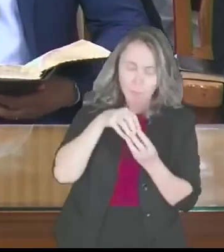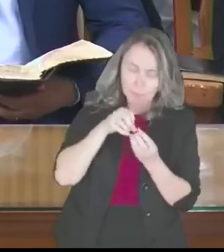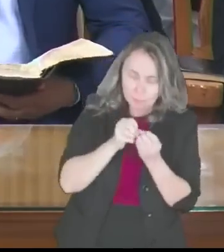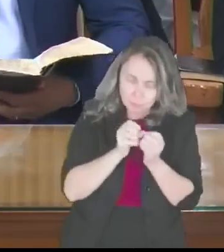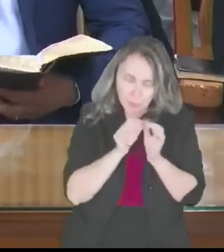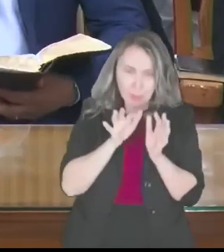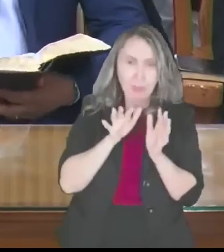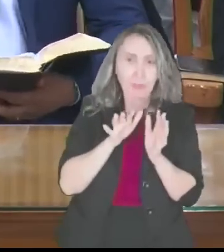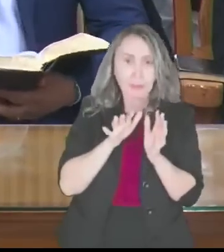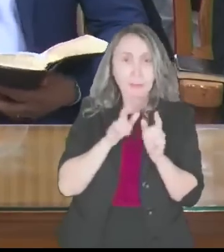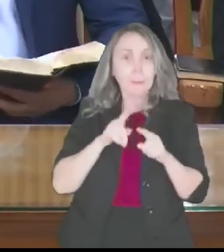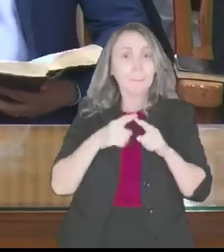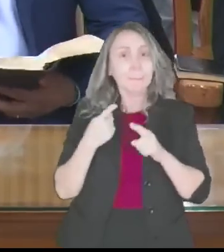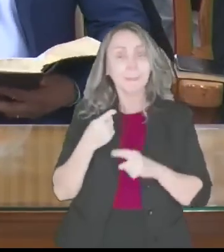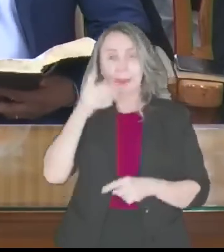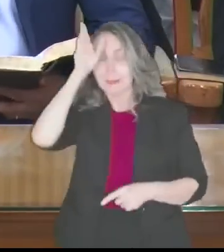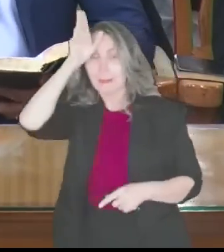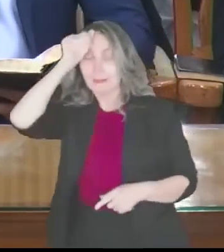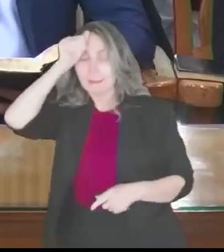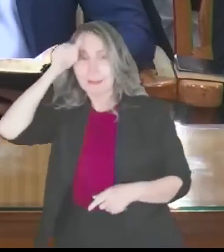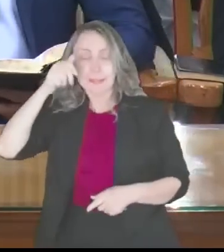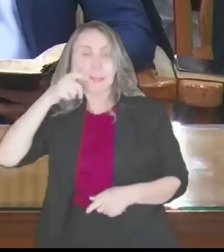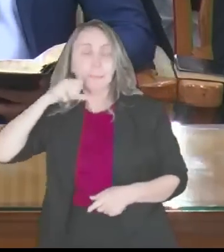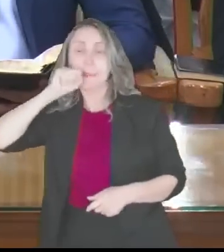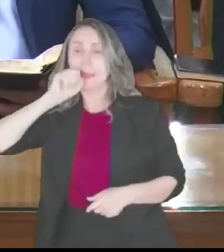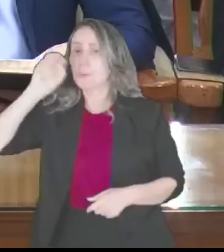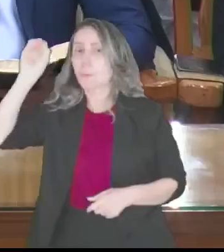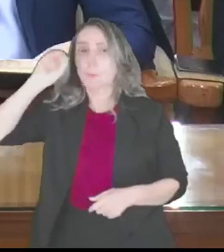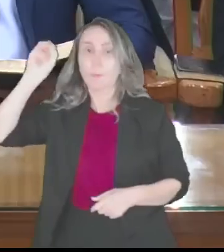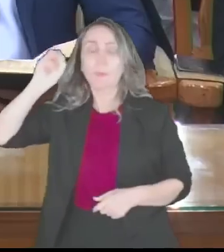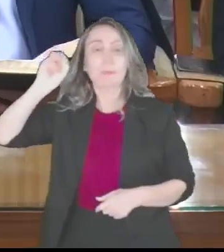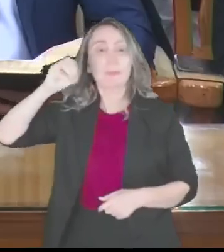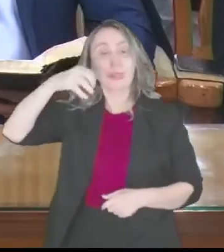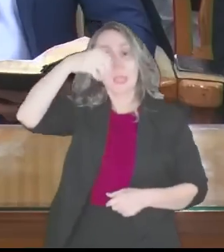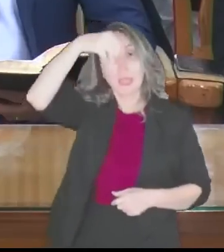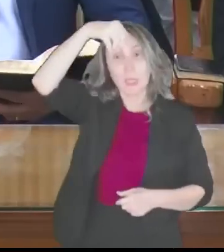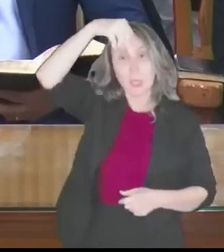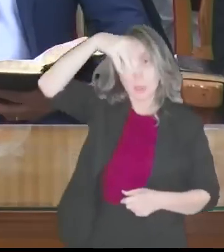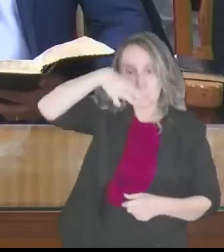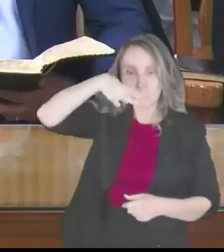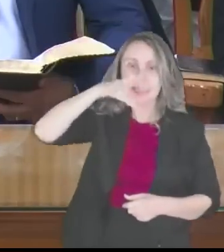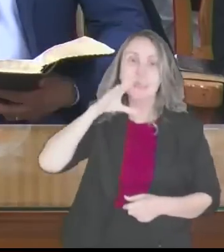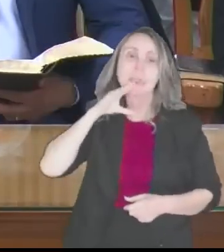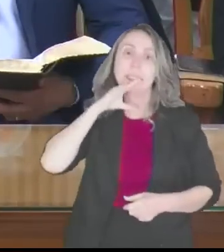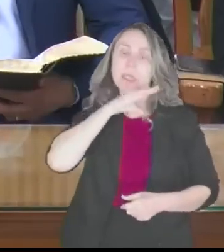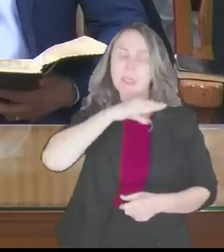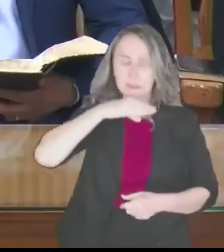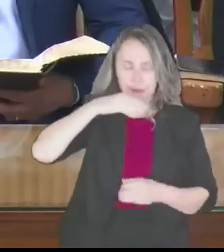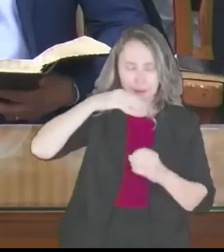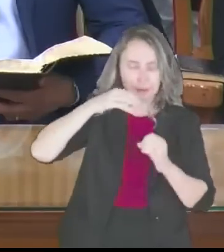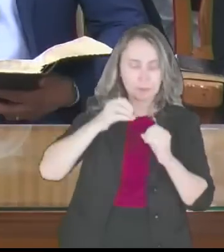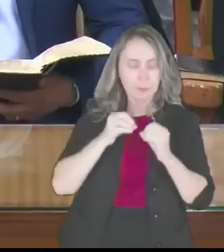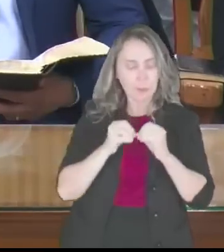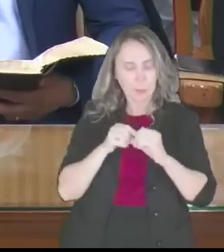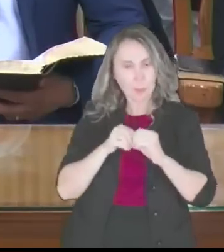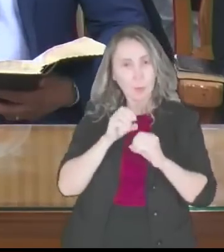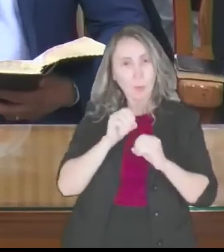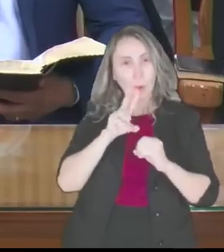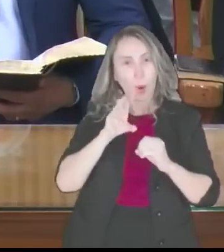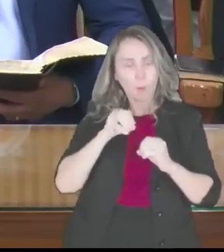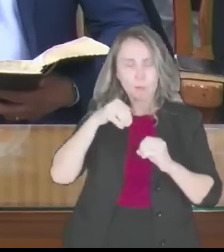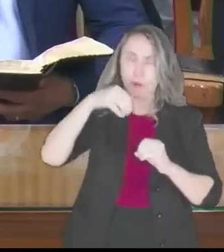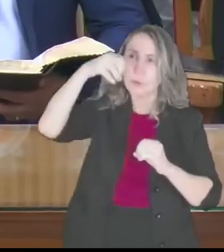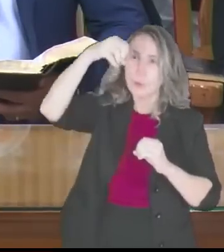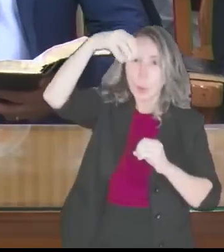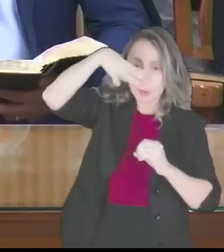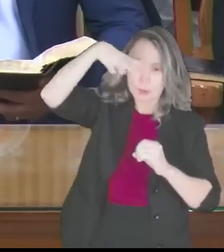foi chocado na força da energia, né? Na força da lâmpada, né? Assim, saiu o pintinho, mas o coitado não sabe quem é